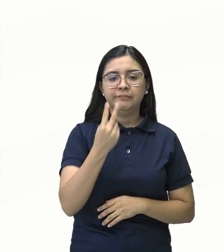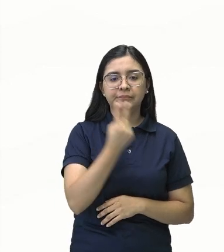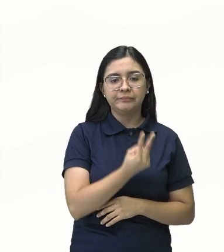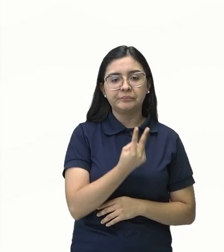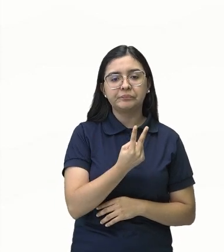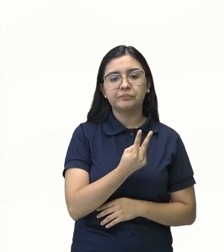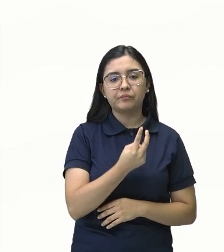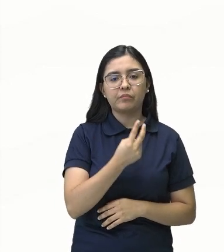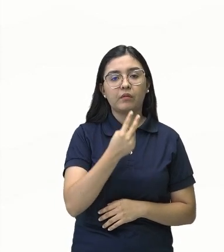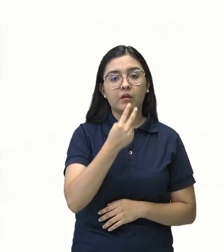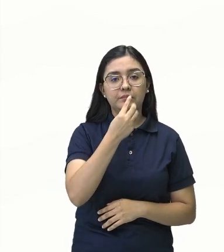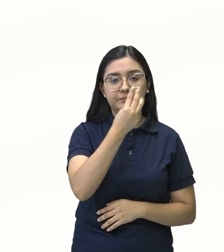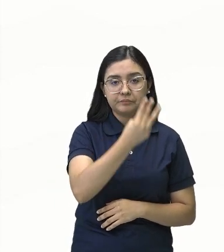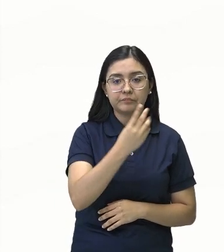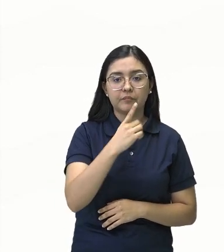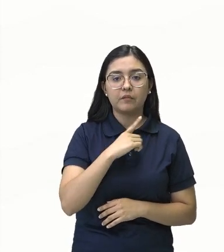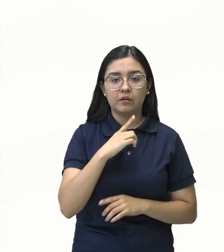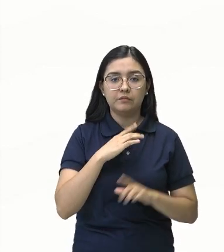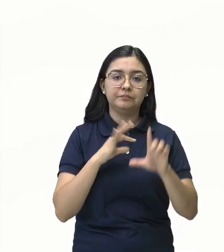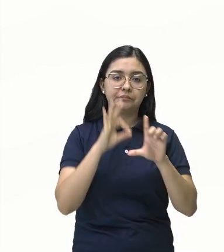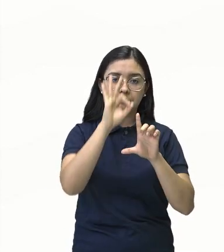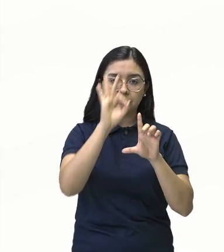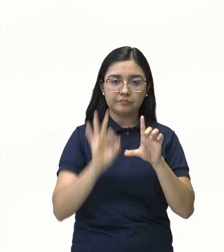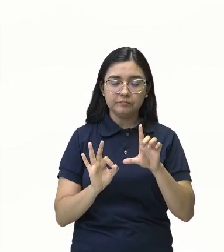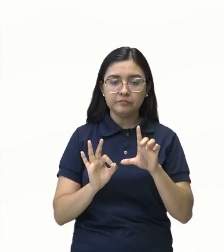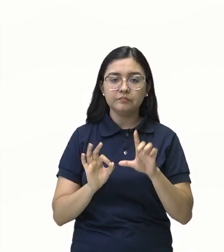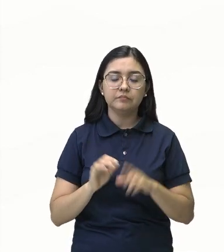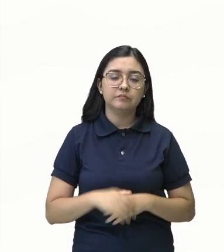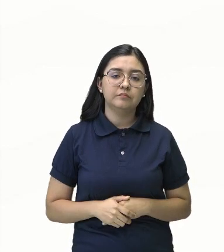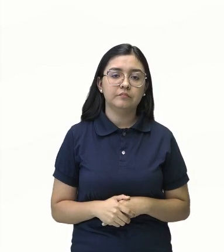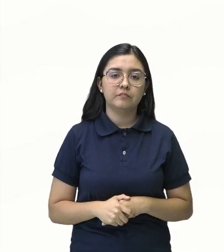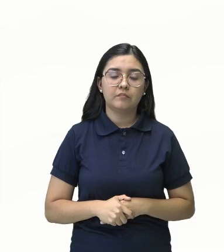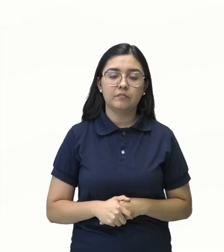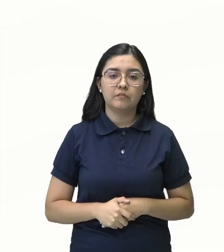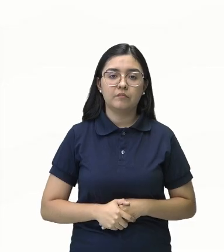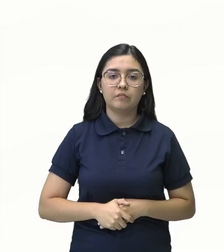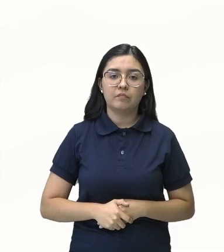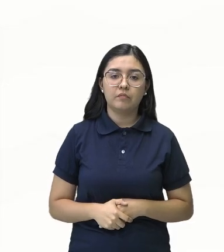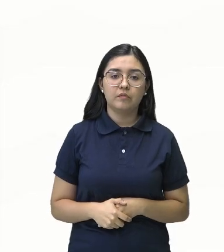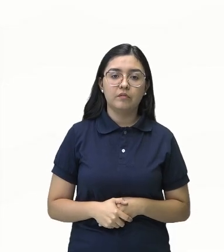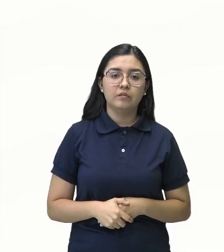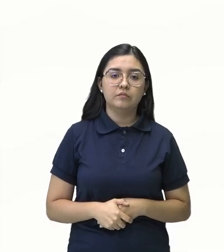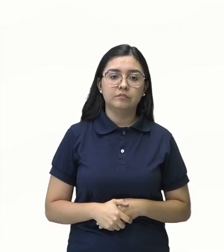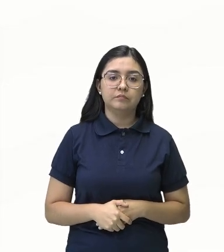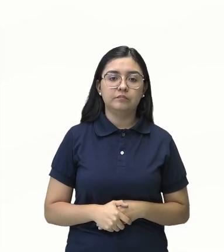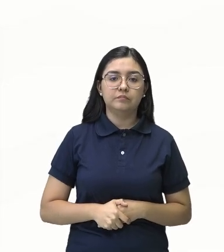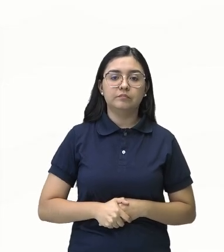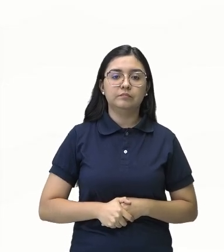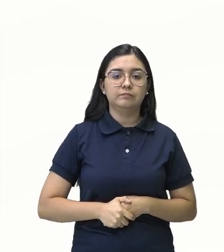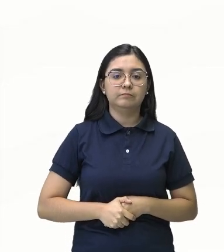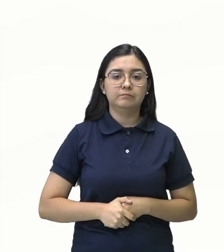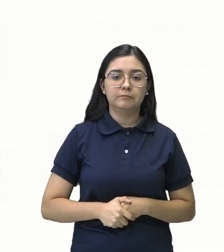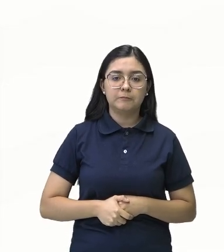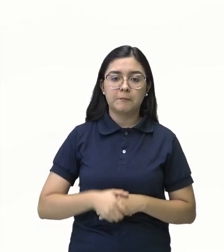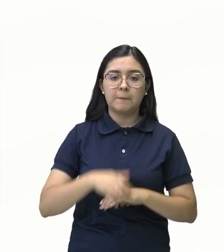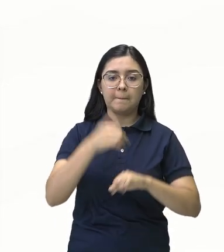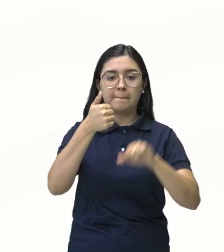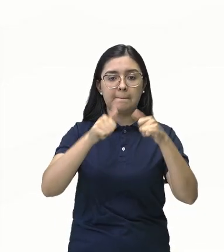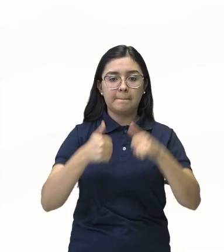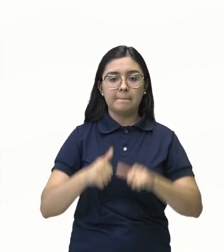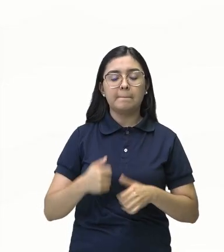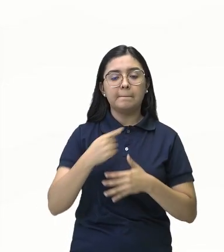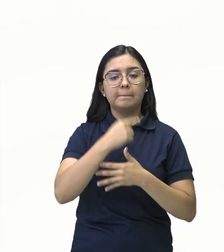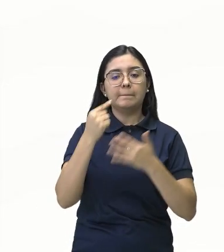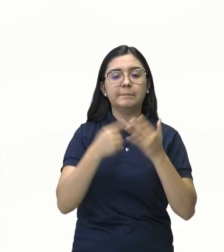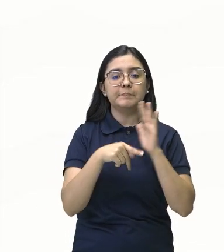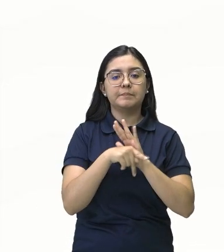para a categoria 3, houve uma regressão. Tá ok? Analisando os elementos aqui do nosso